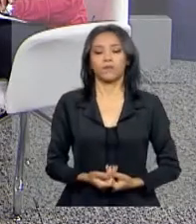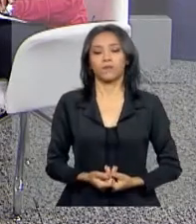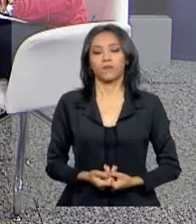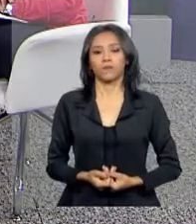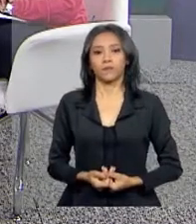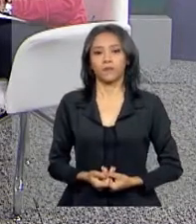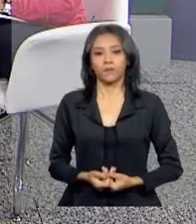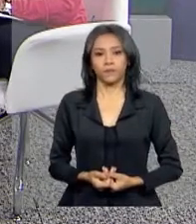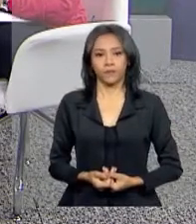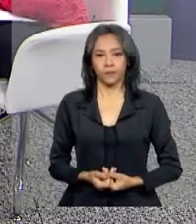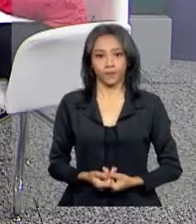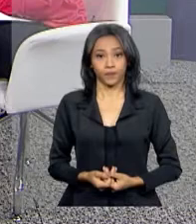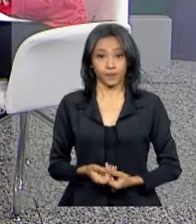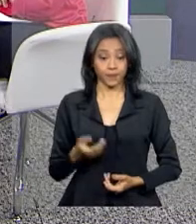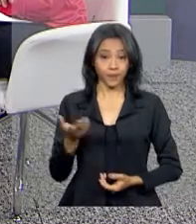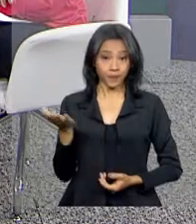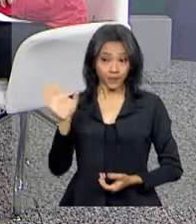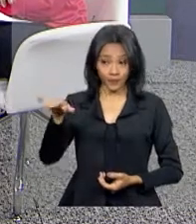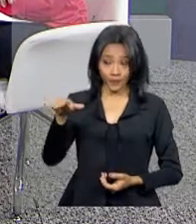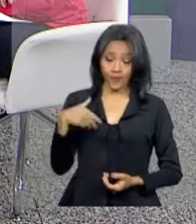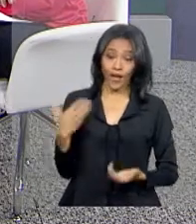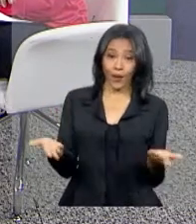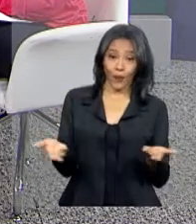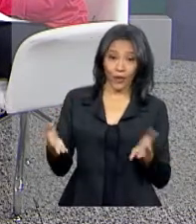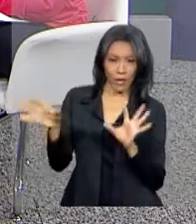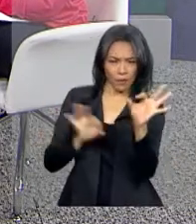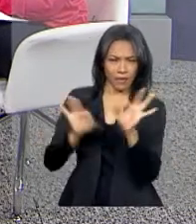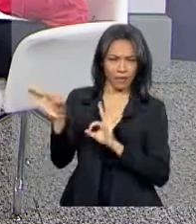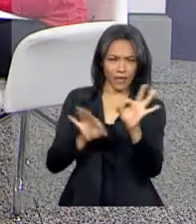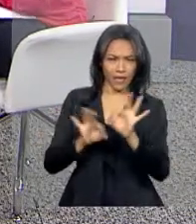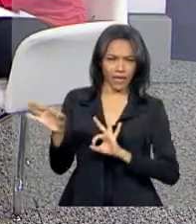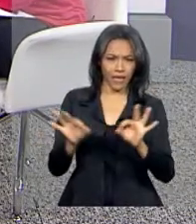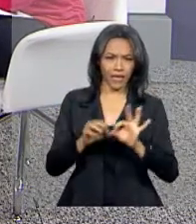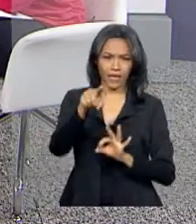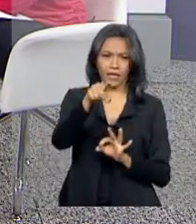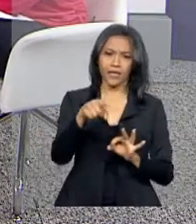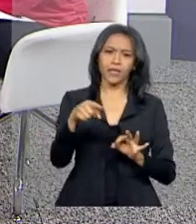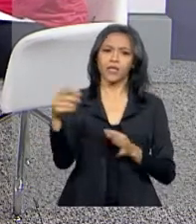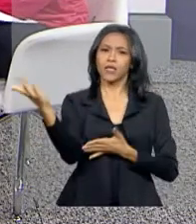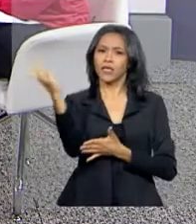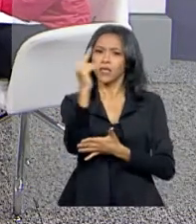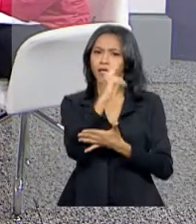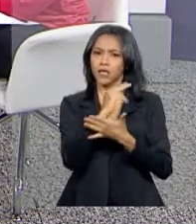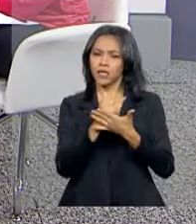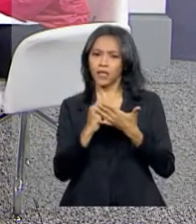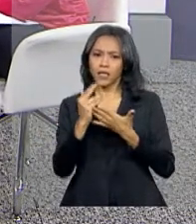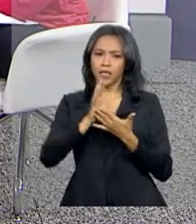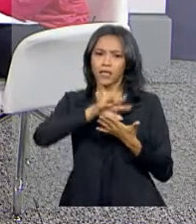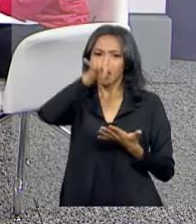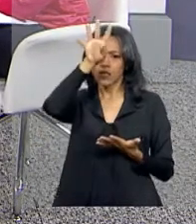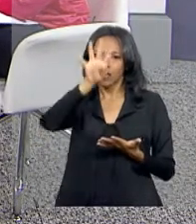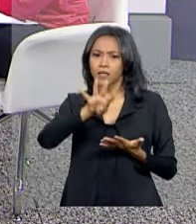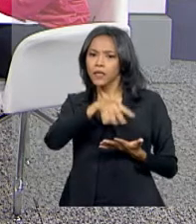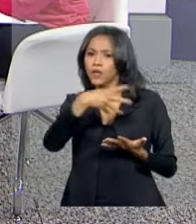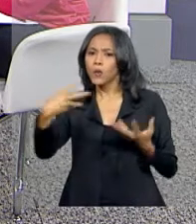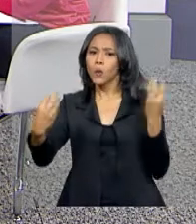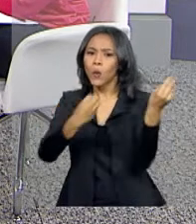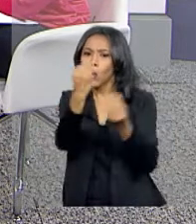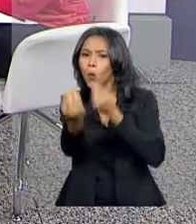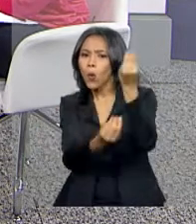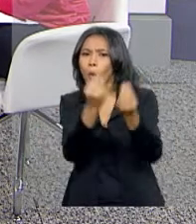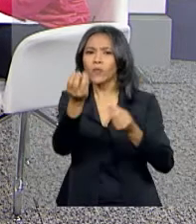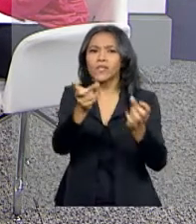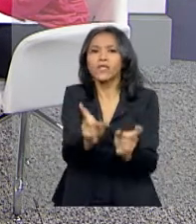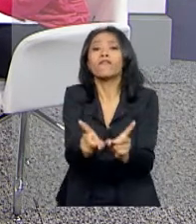renata agora eu preparei um pouco algumas artes aqui no vídeo ao para mostrar um pouquinho como é que vai ser e se ele não está